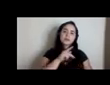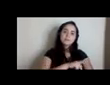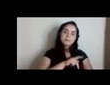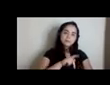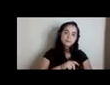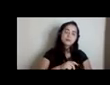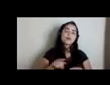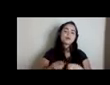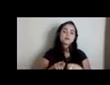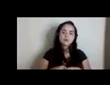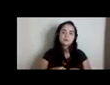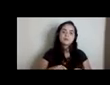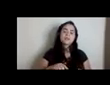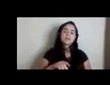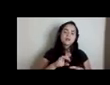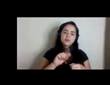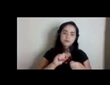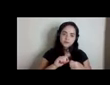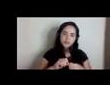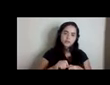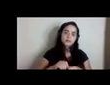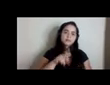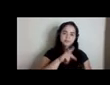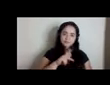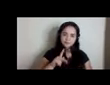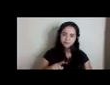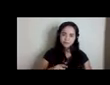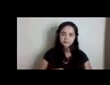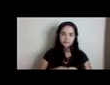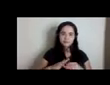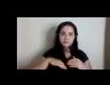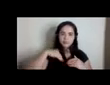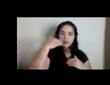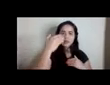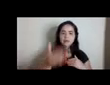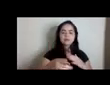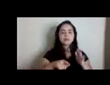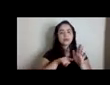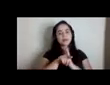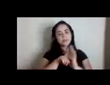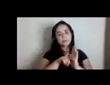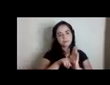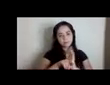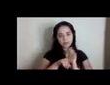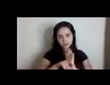docente, que perpassam as nossas pesquisas.